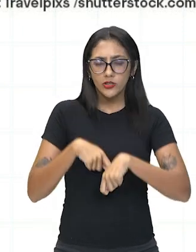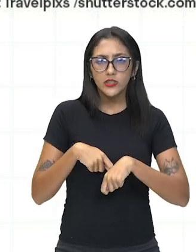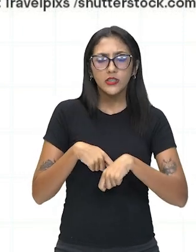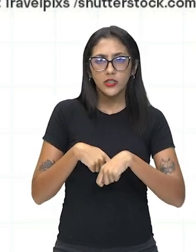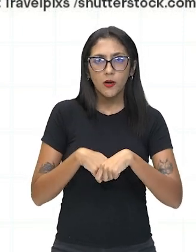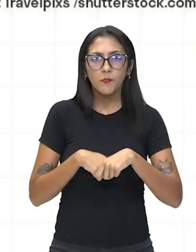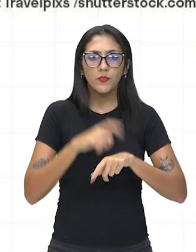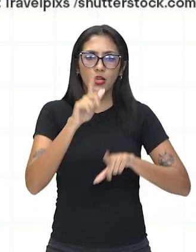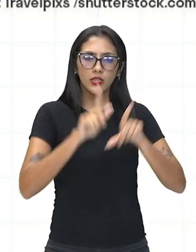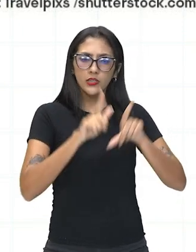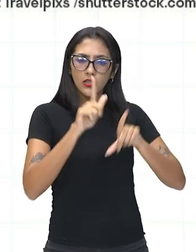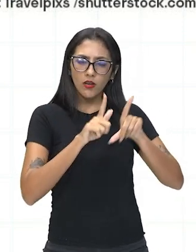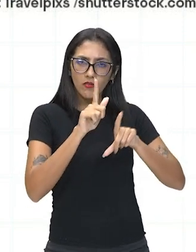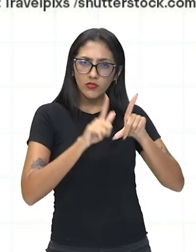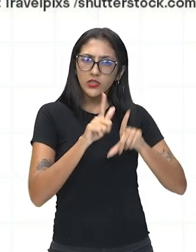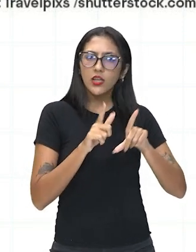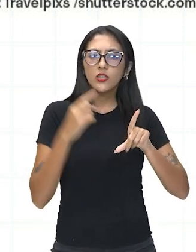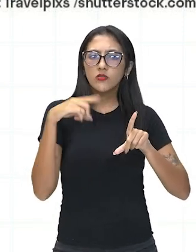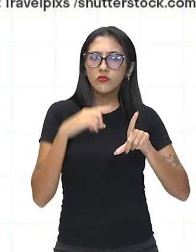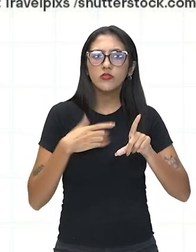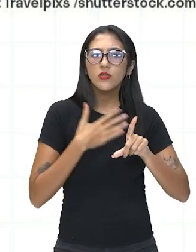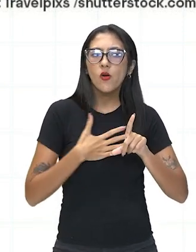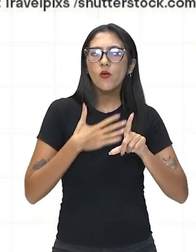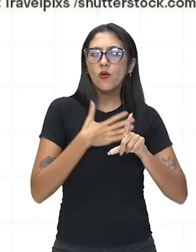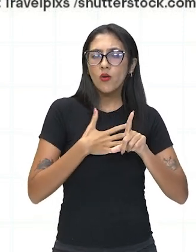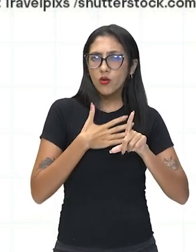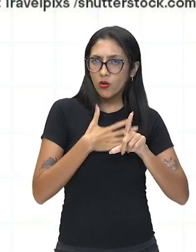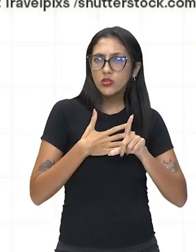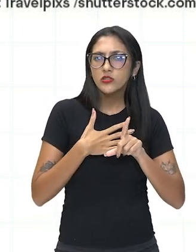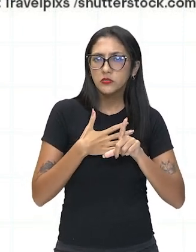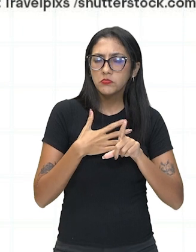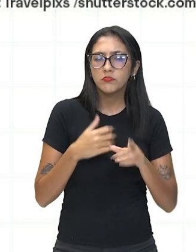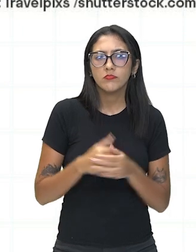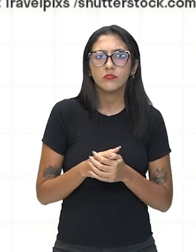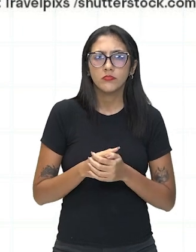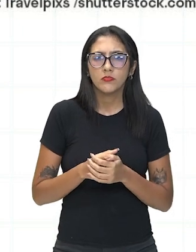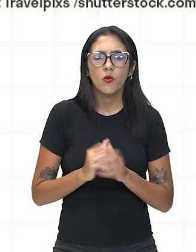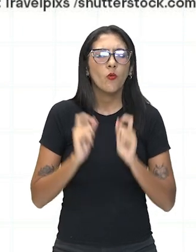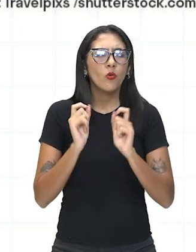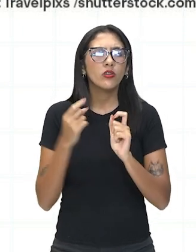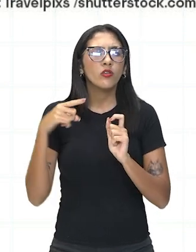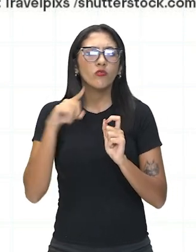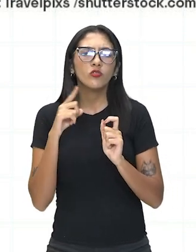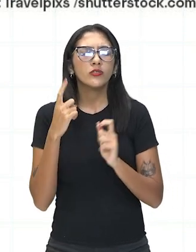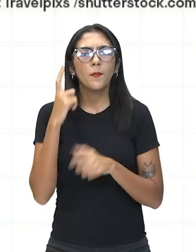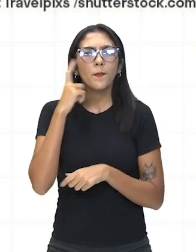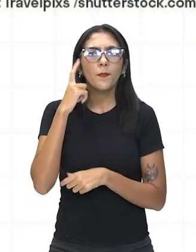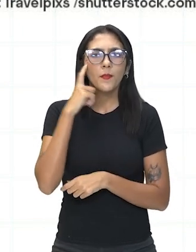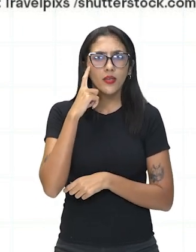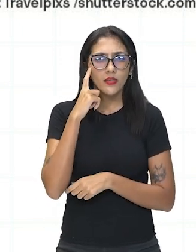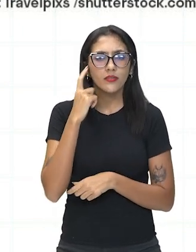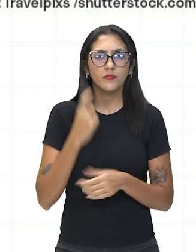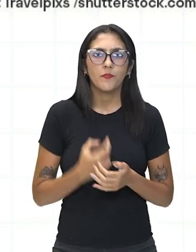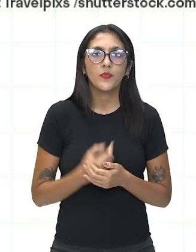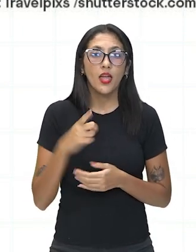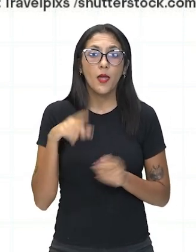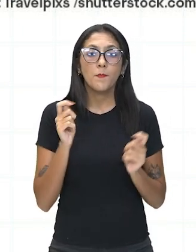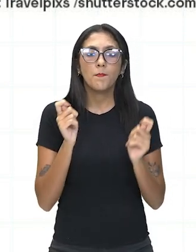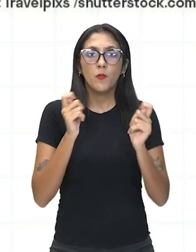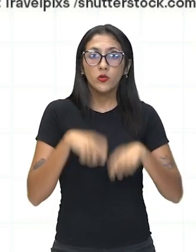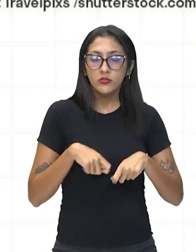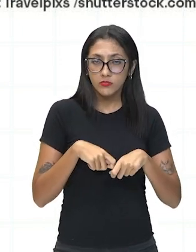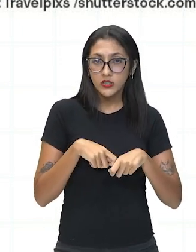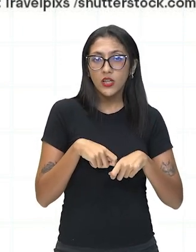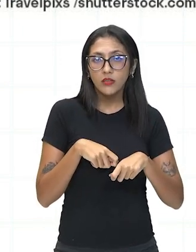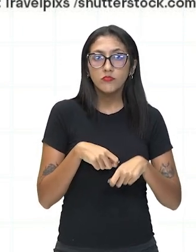série favorita. What do you think? O que você acha? Então, é a possibilidade, ok,